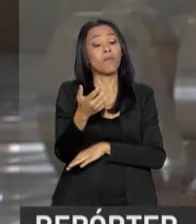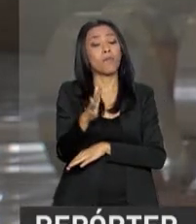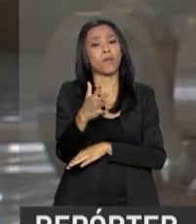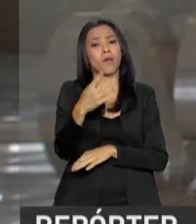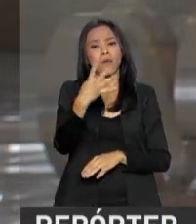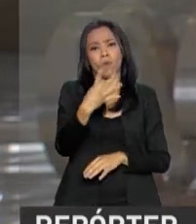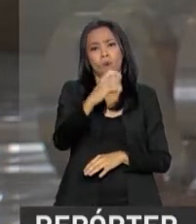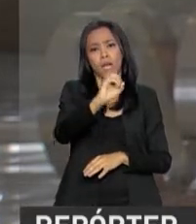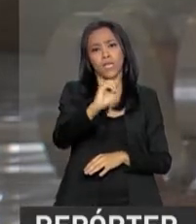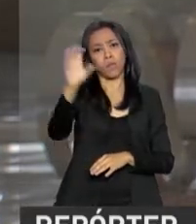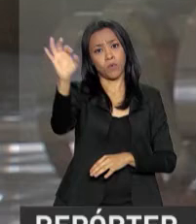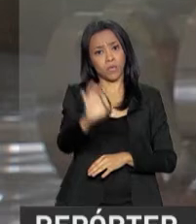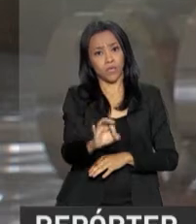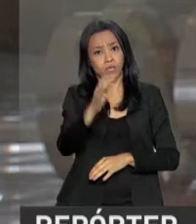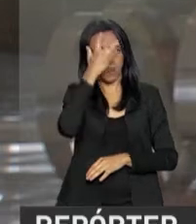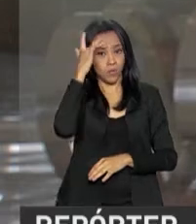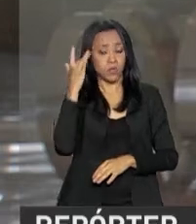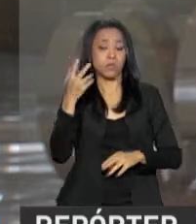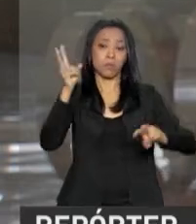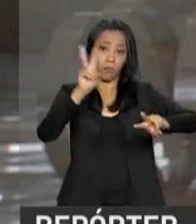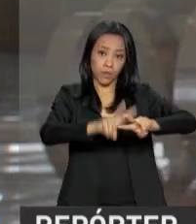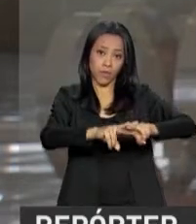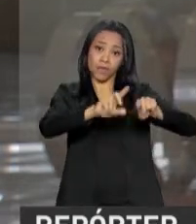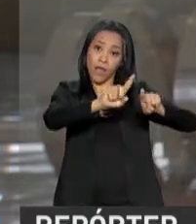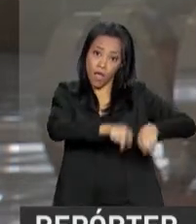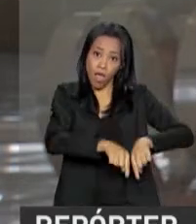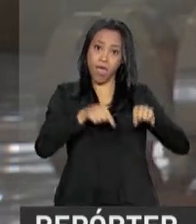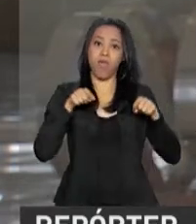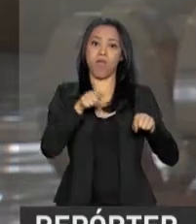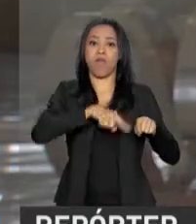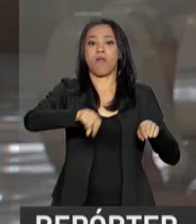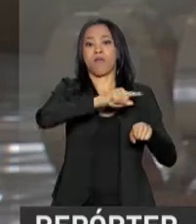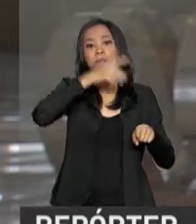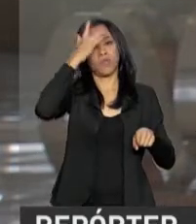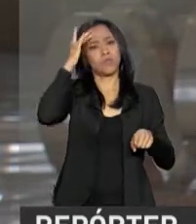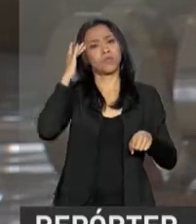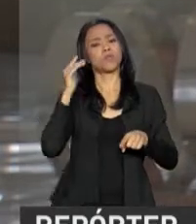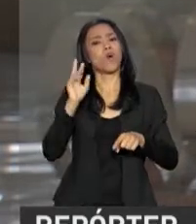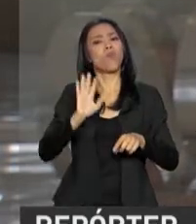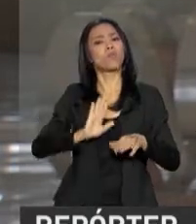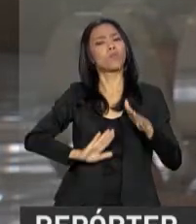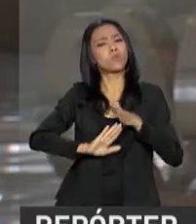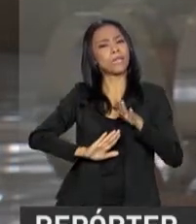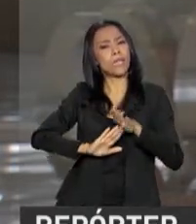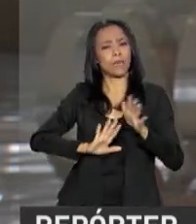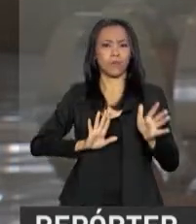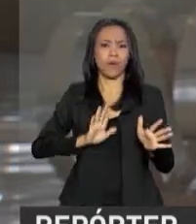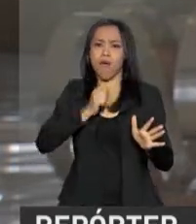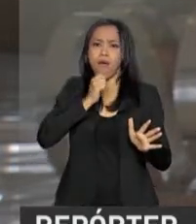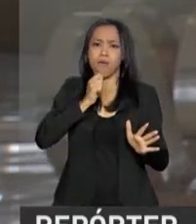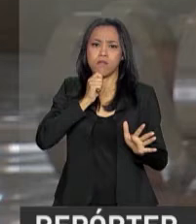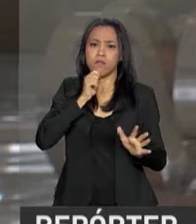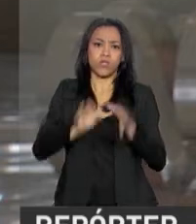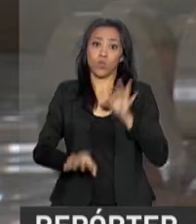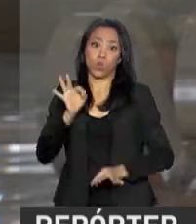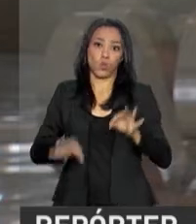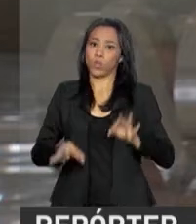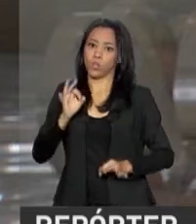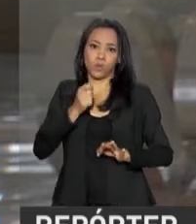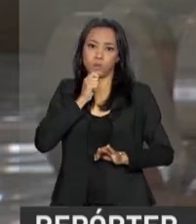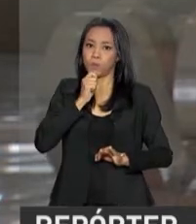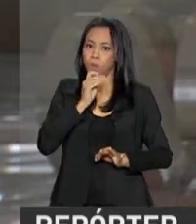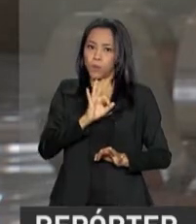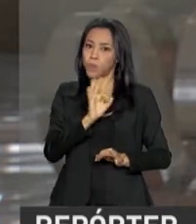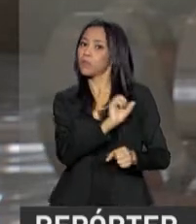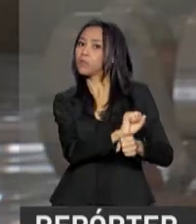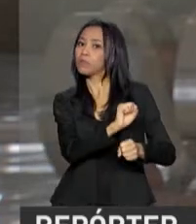da população carcerária é formada por pessoas que estão presas provisoriamente ou seja que não tiveram julgamento a